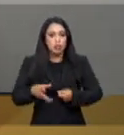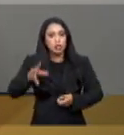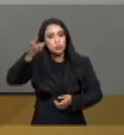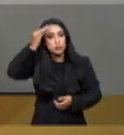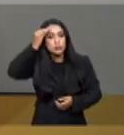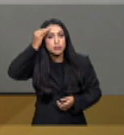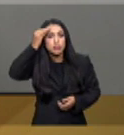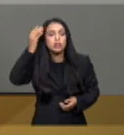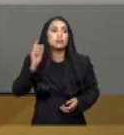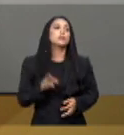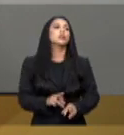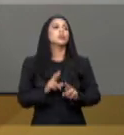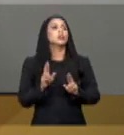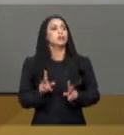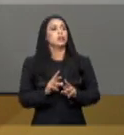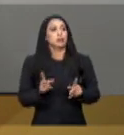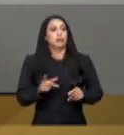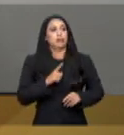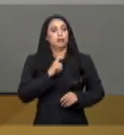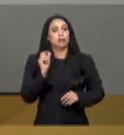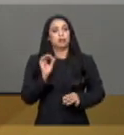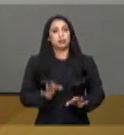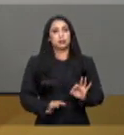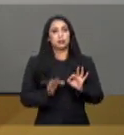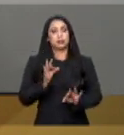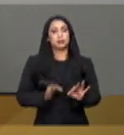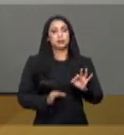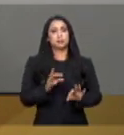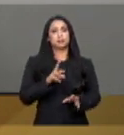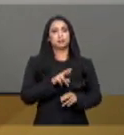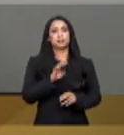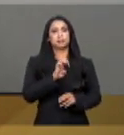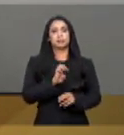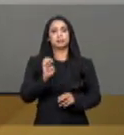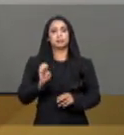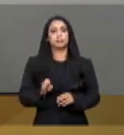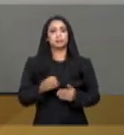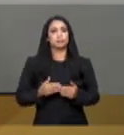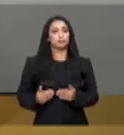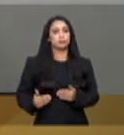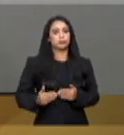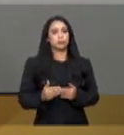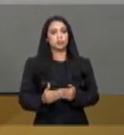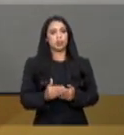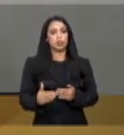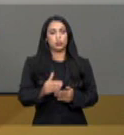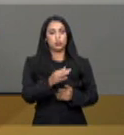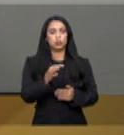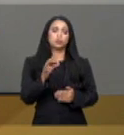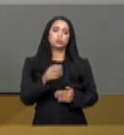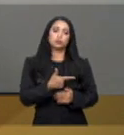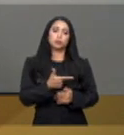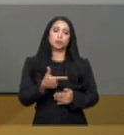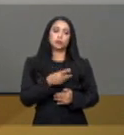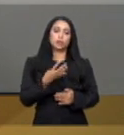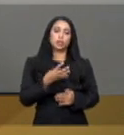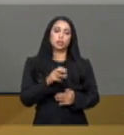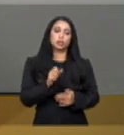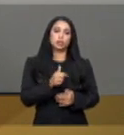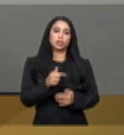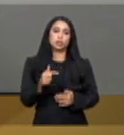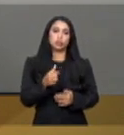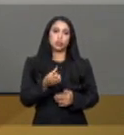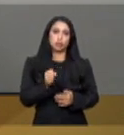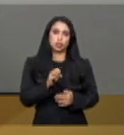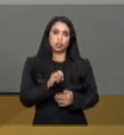interpretação que é esta que agora, no julgamento do recurso, desde o julgamento do recurso extraordinário